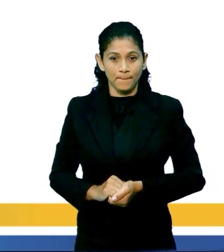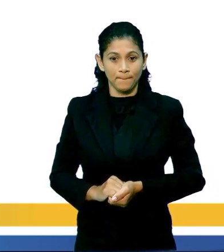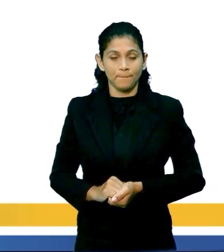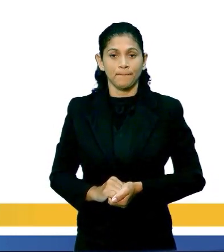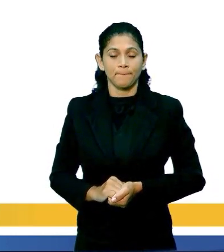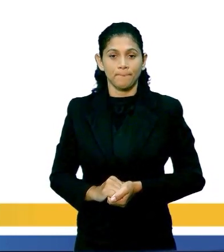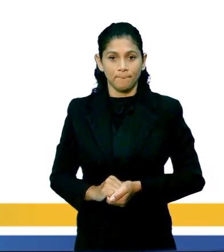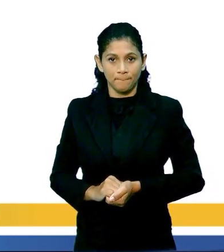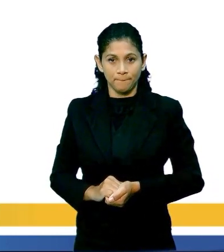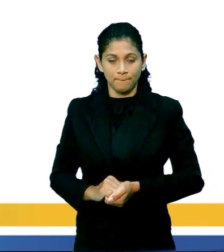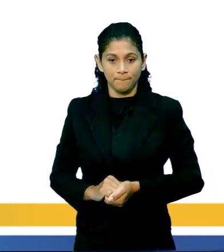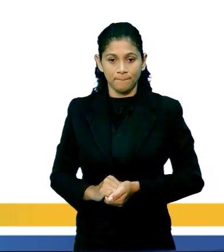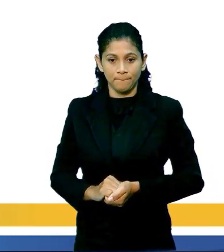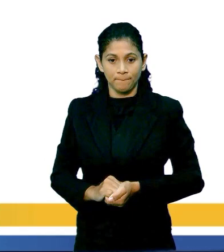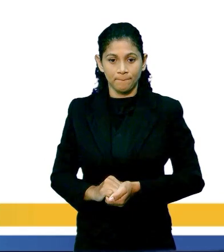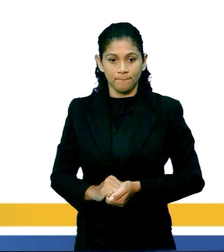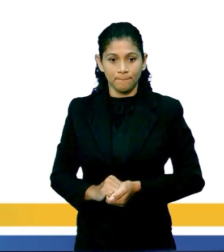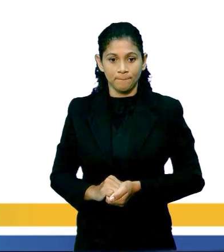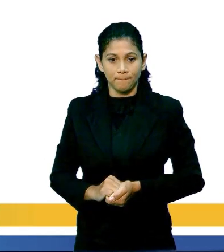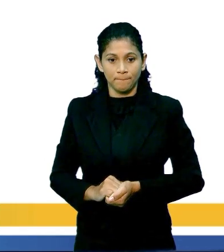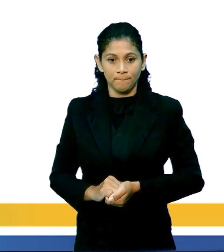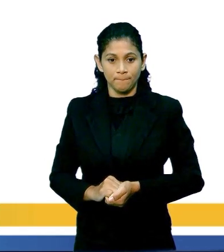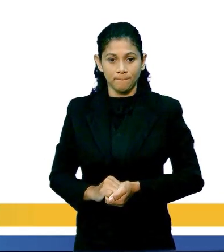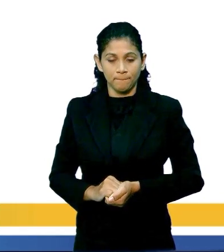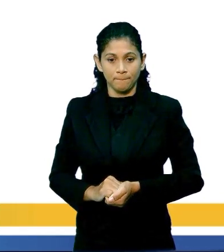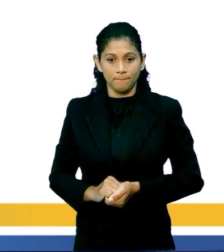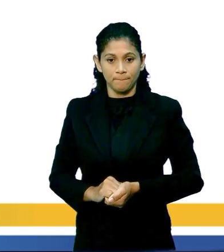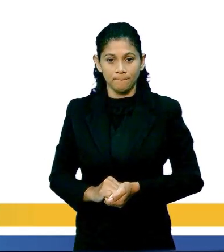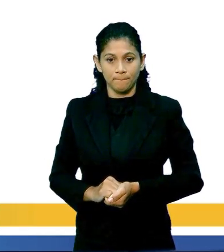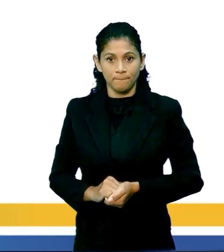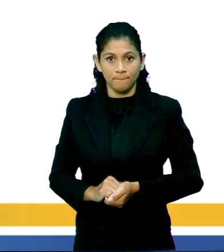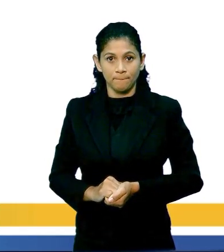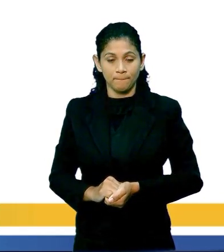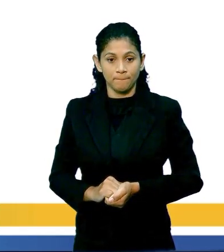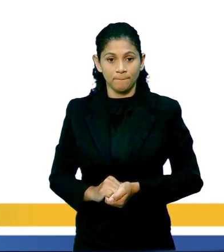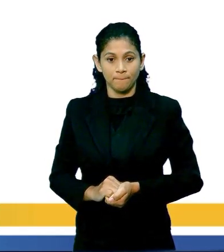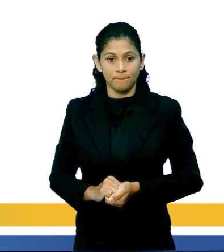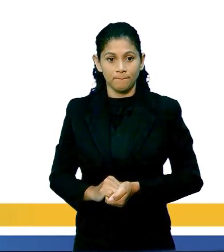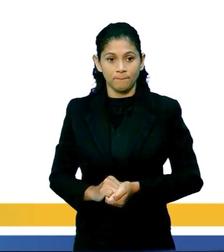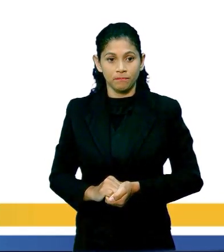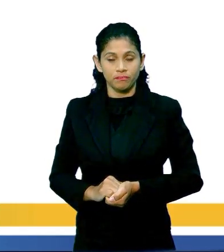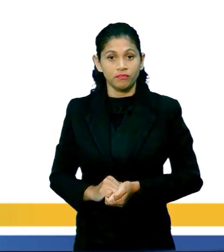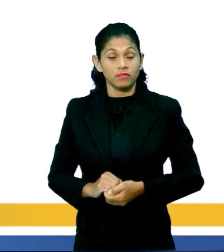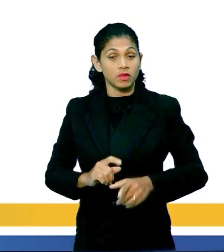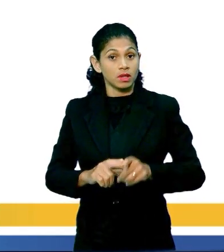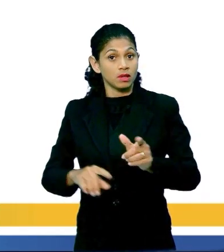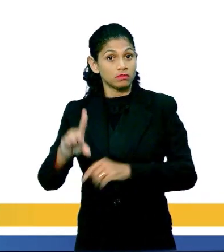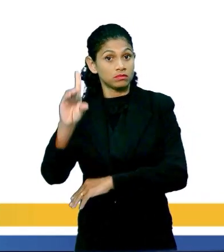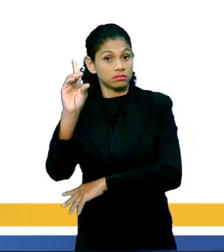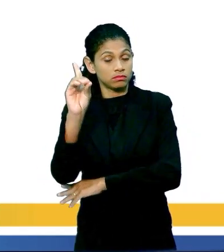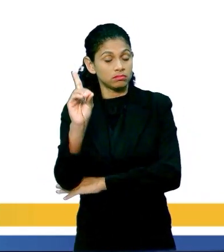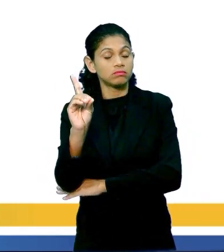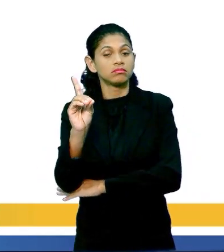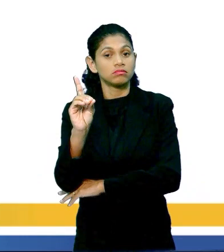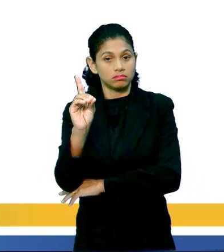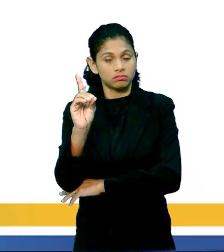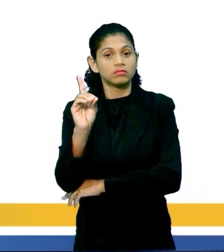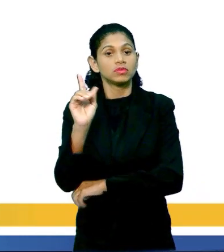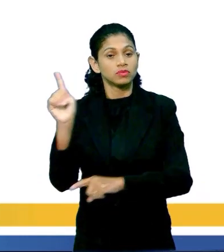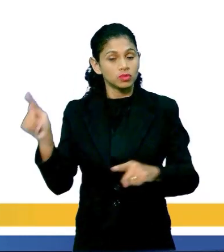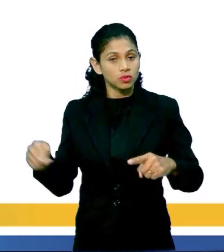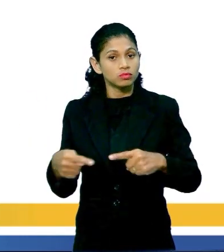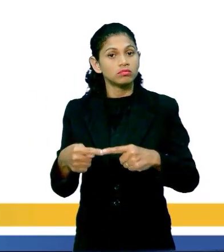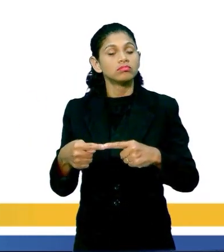abrangidas ali com esse texto, ok? Então, a letra D, ela corresponde à nossa